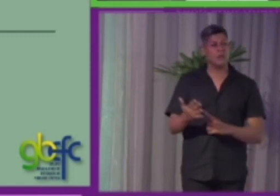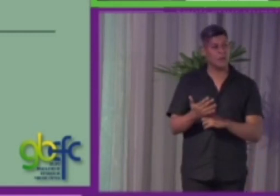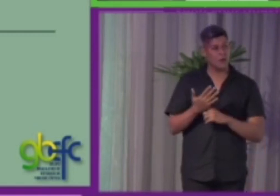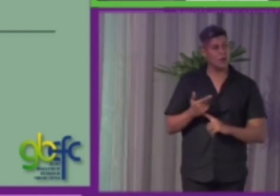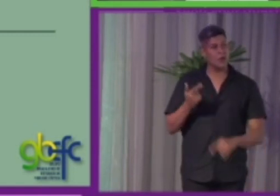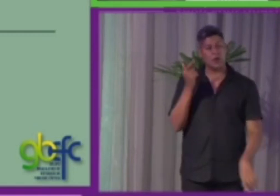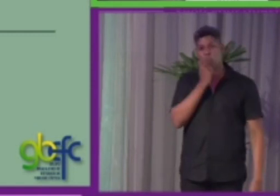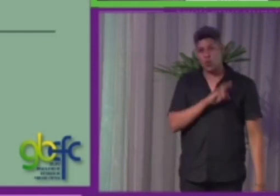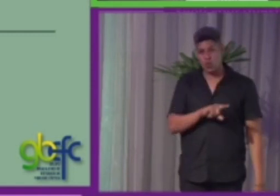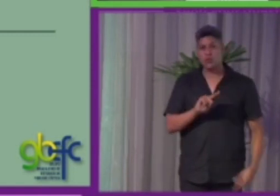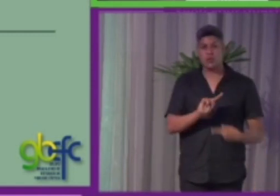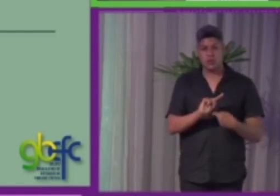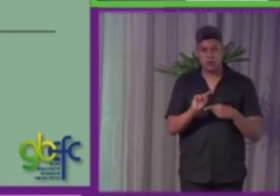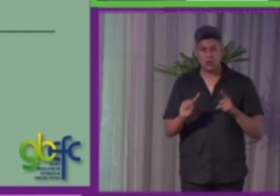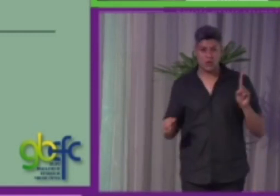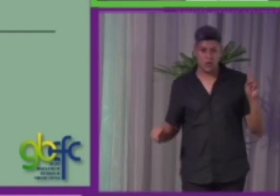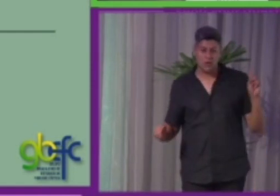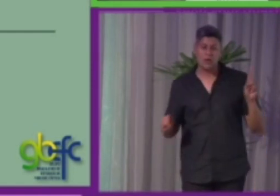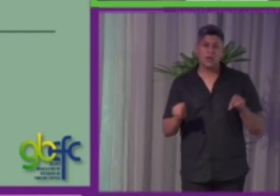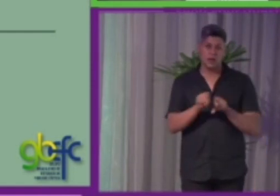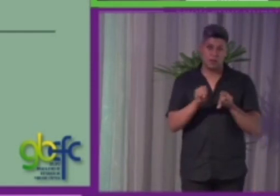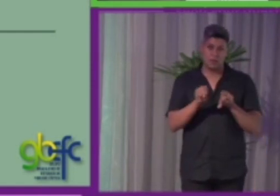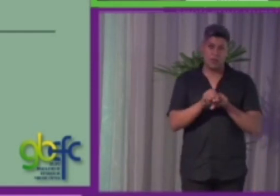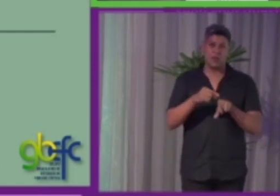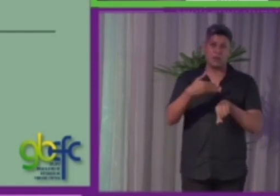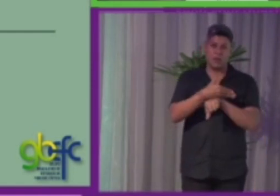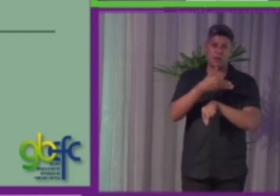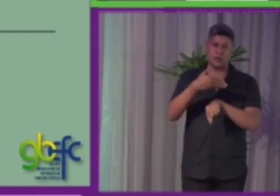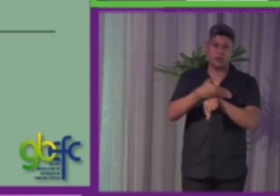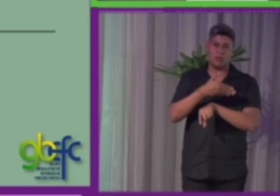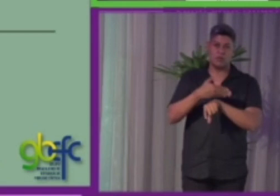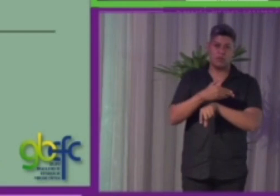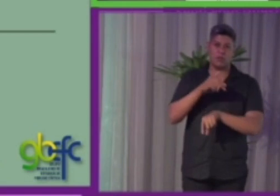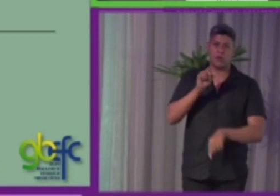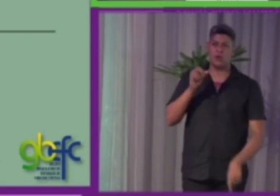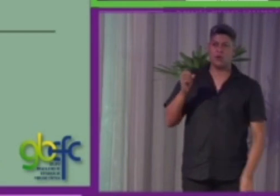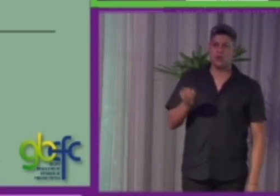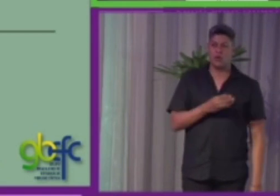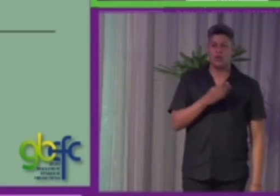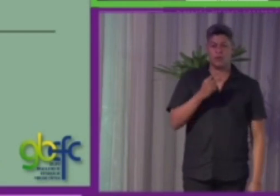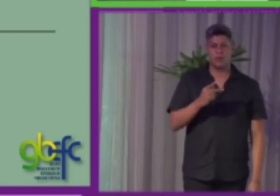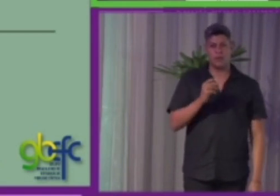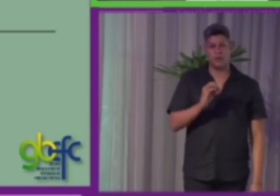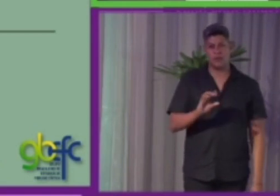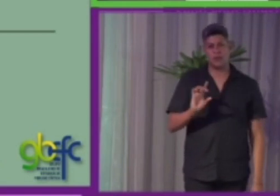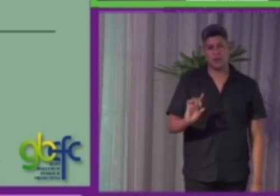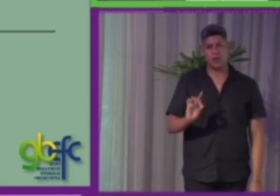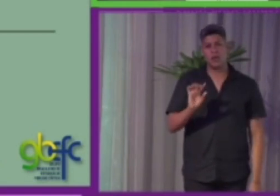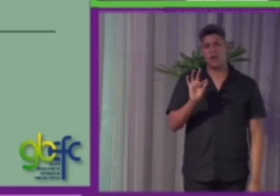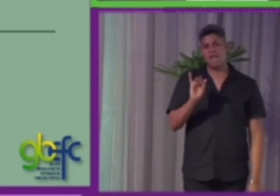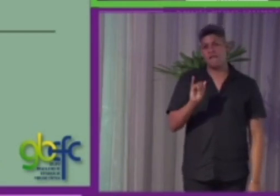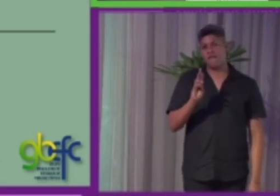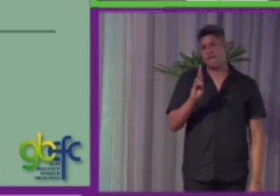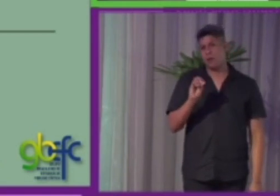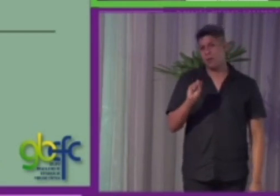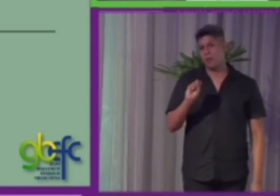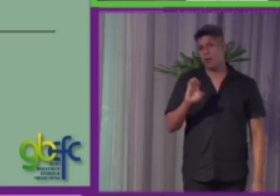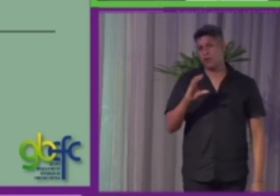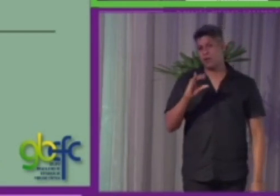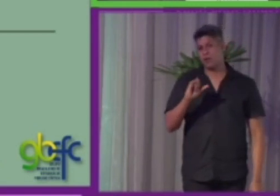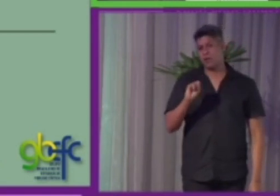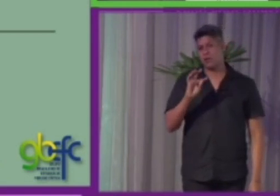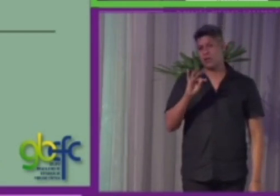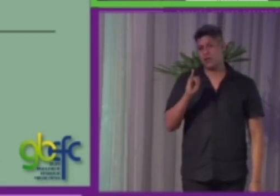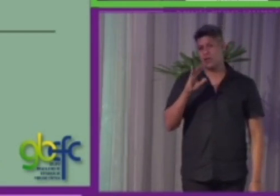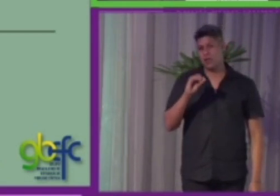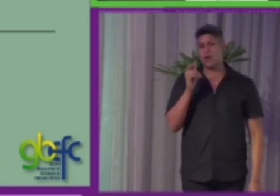conseguimos essa vitória. Também participamos dessa novo PCDT da fibrose cística e conseguimos a incorporação do primeiro